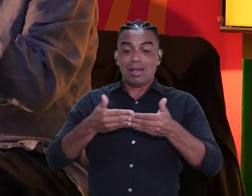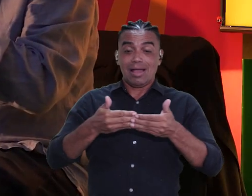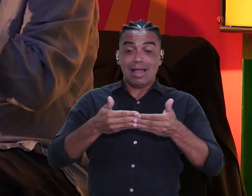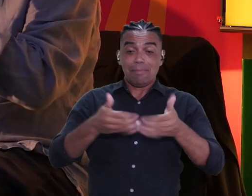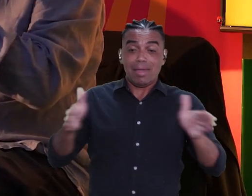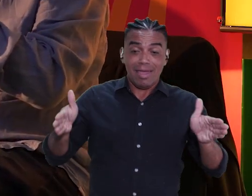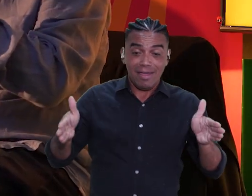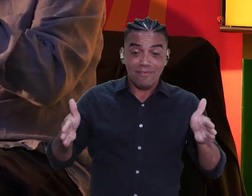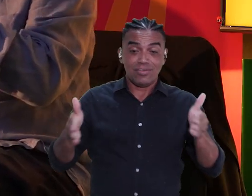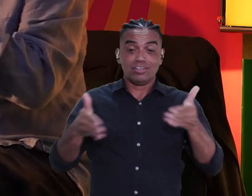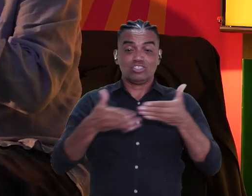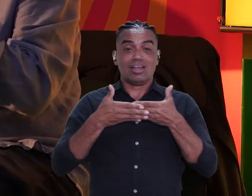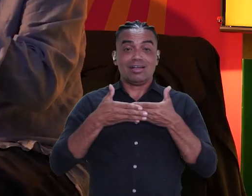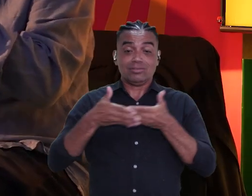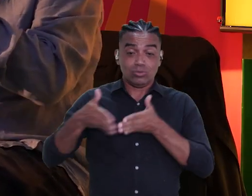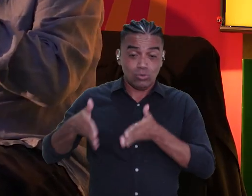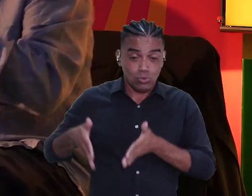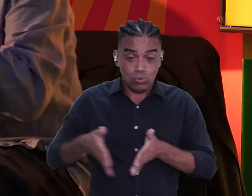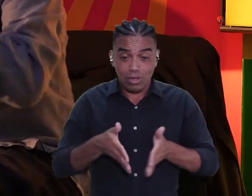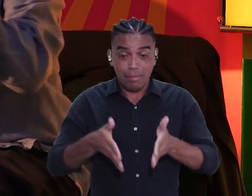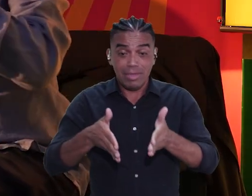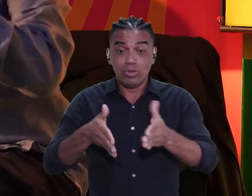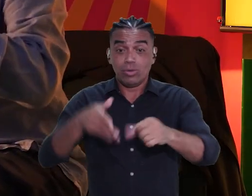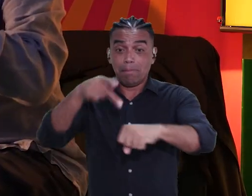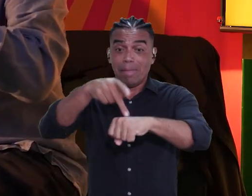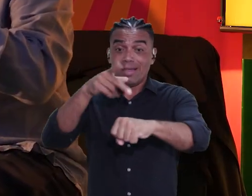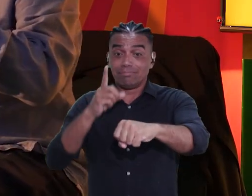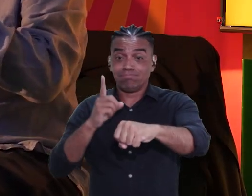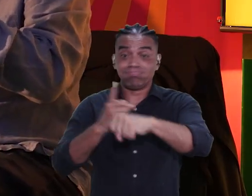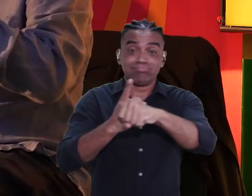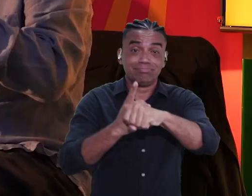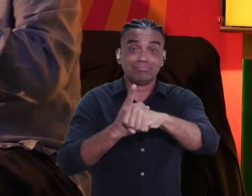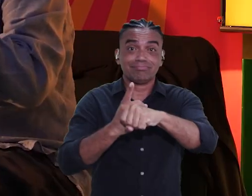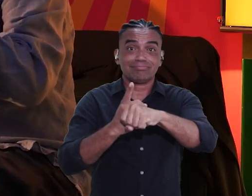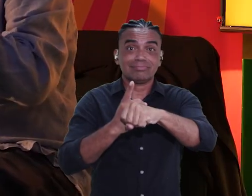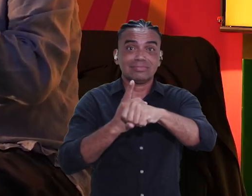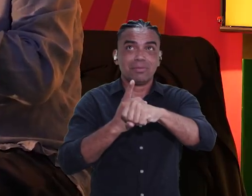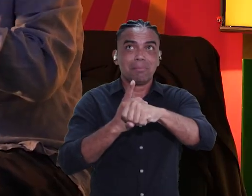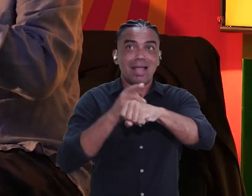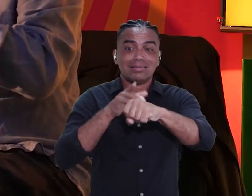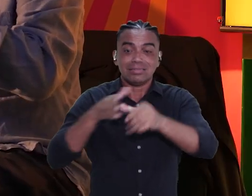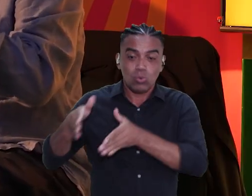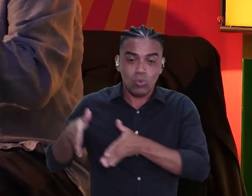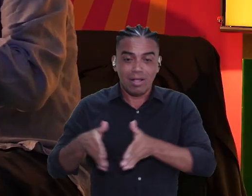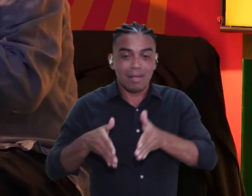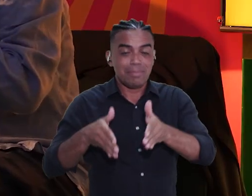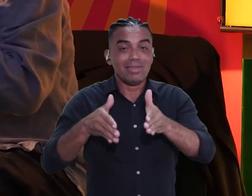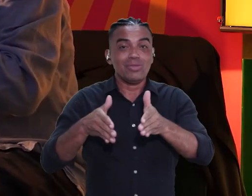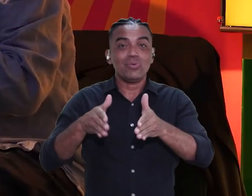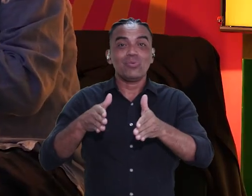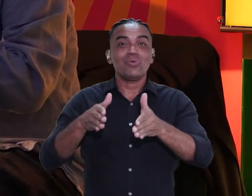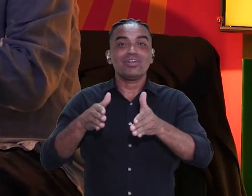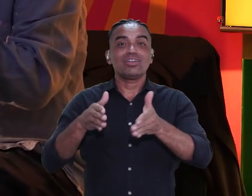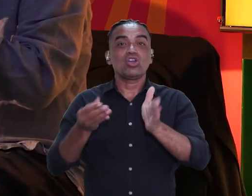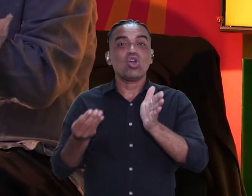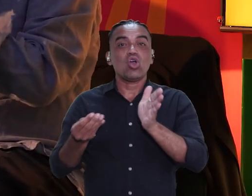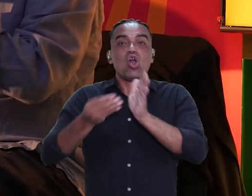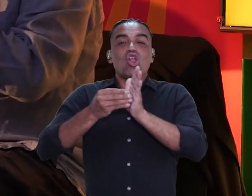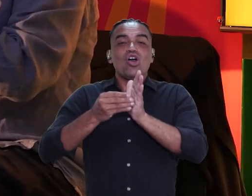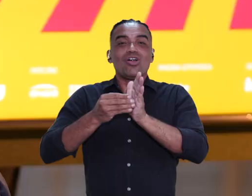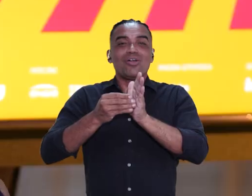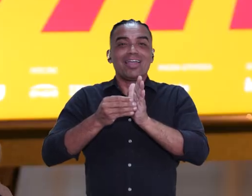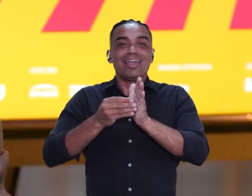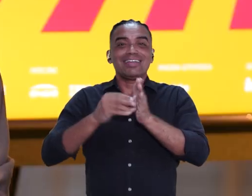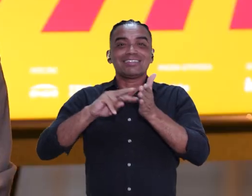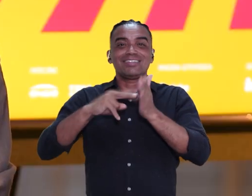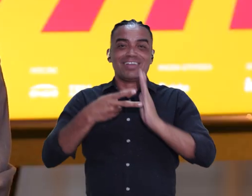e do fechamento, do caminho que se interrompe, mas do caminho que se coloca como destino, não é? Então,